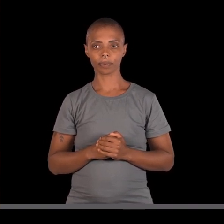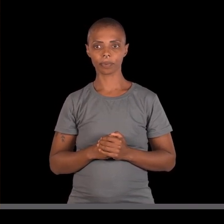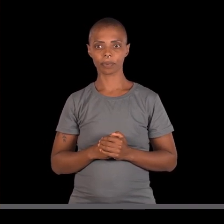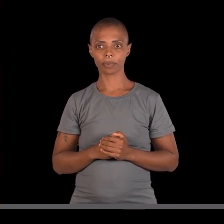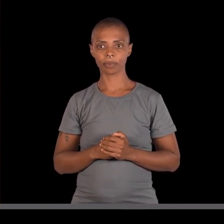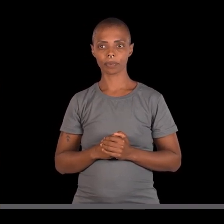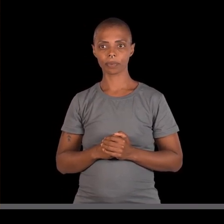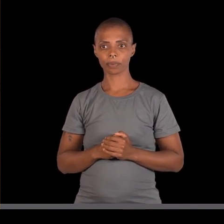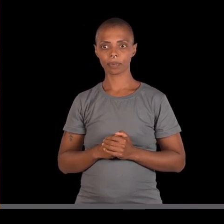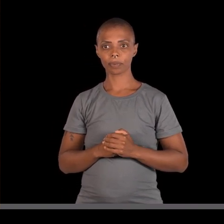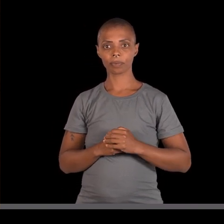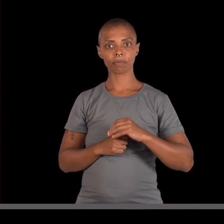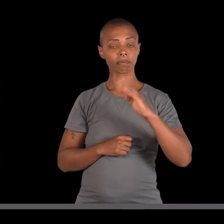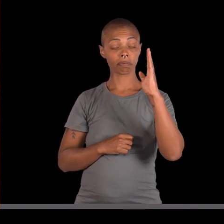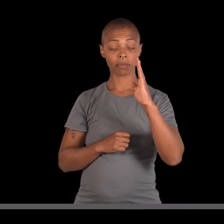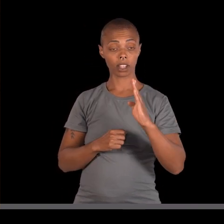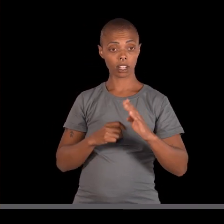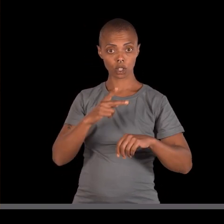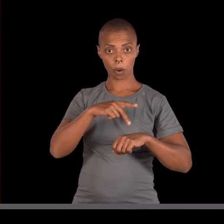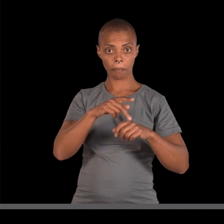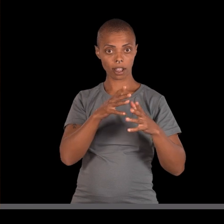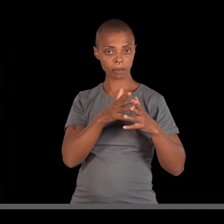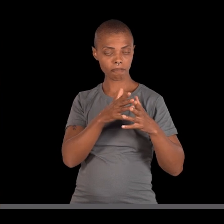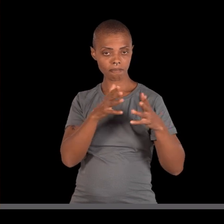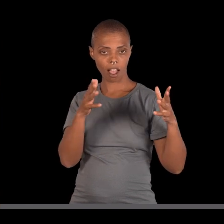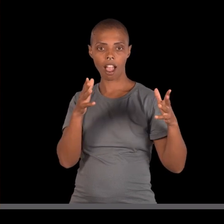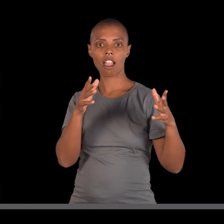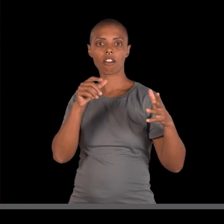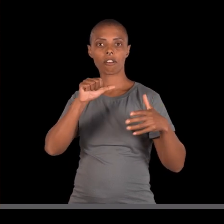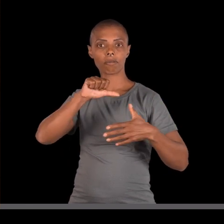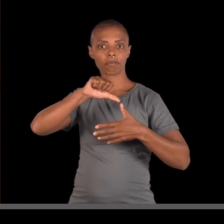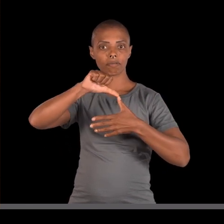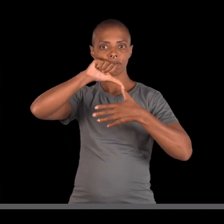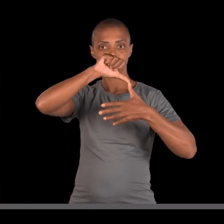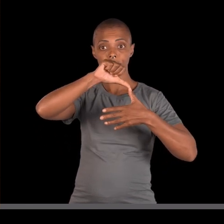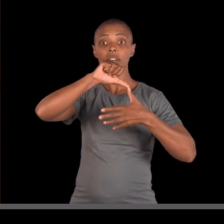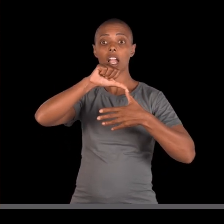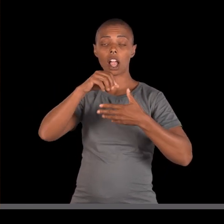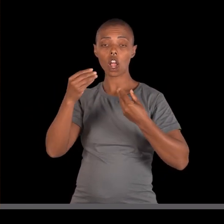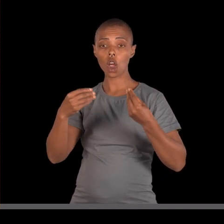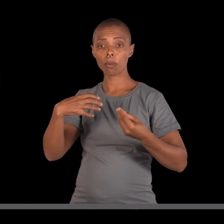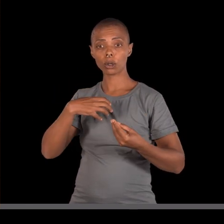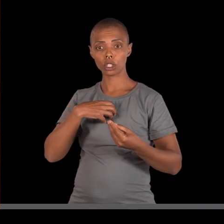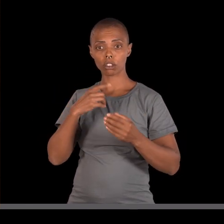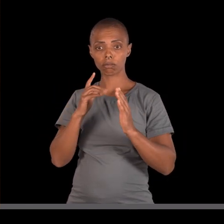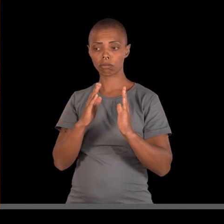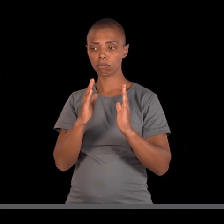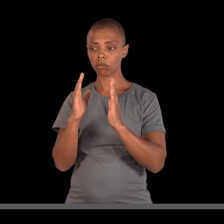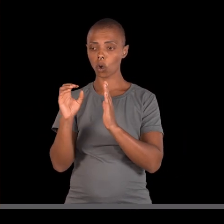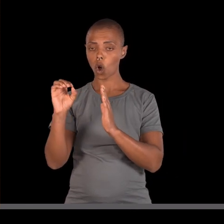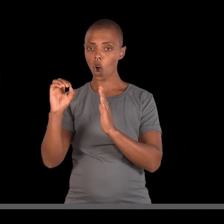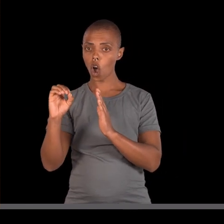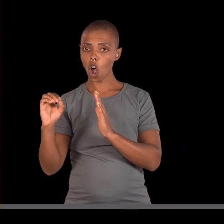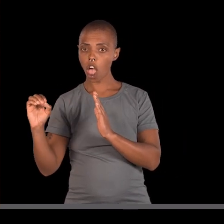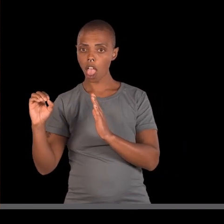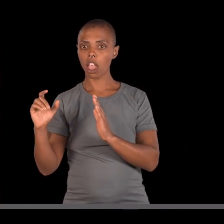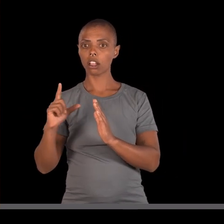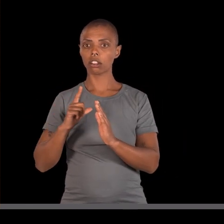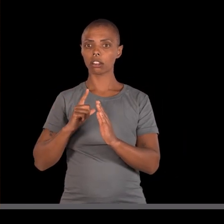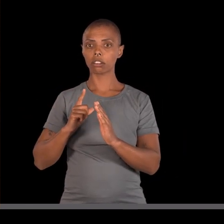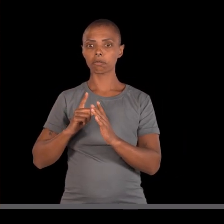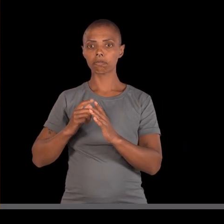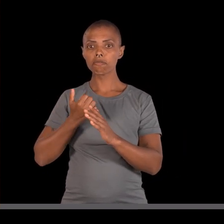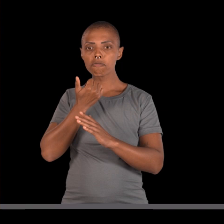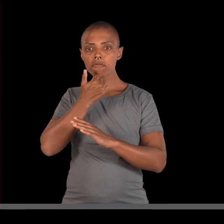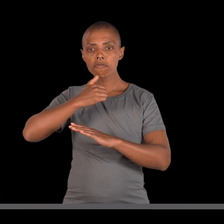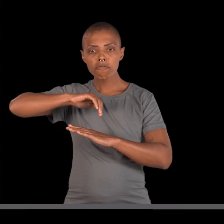e Uruguai, e o Brasil aqui, né, o maior país. Na parte física você vai ter, então, essas montanhas na